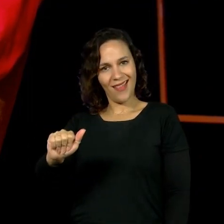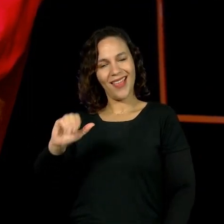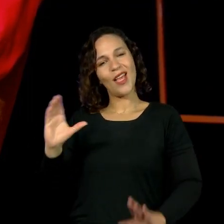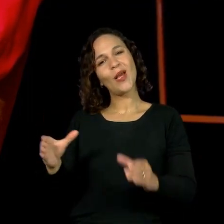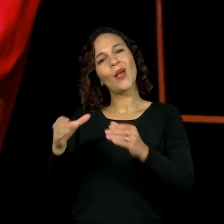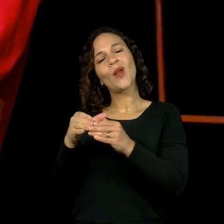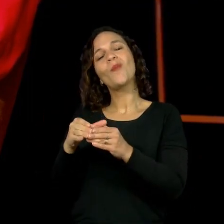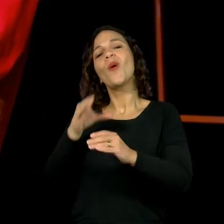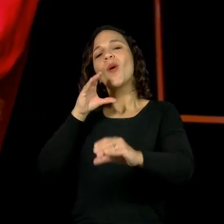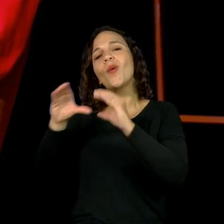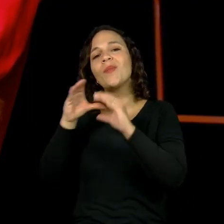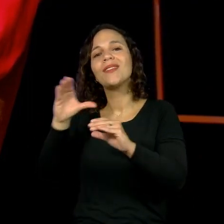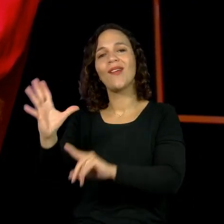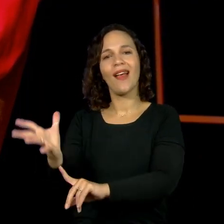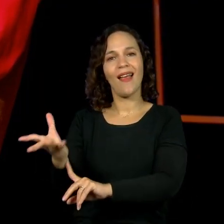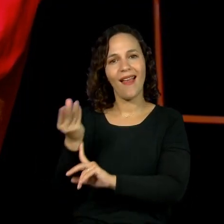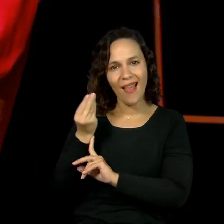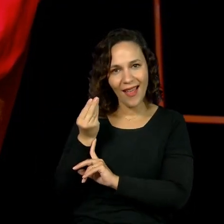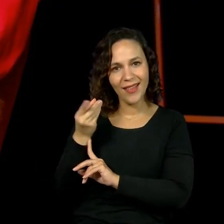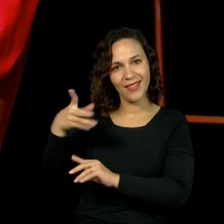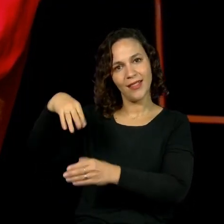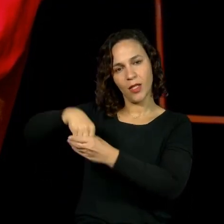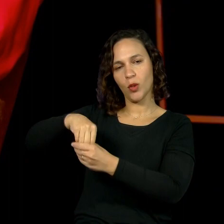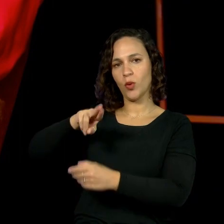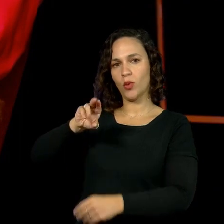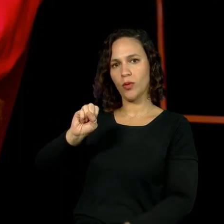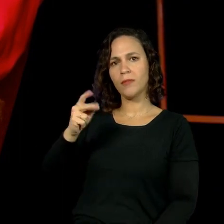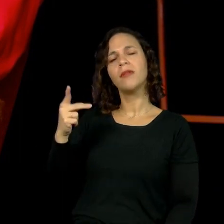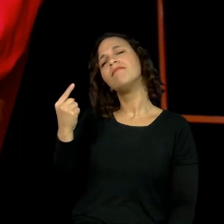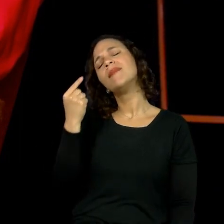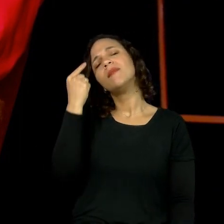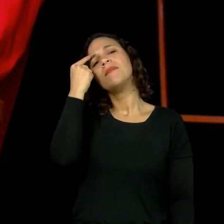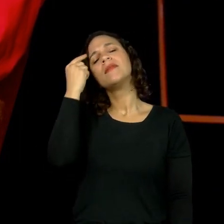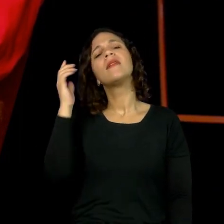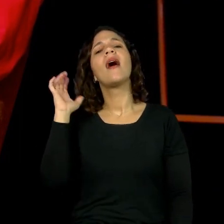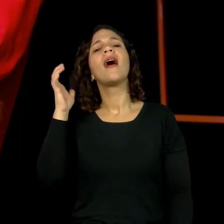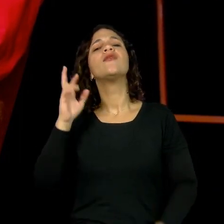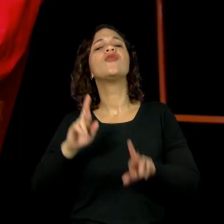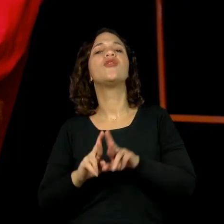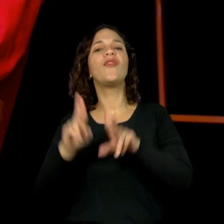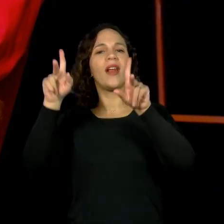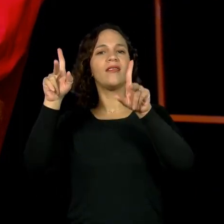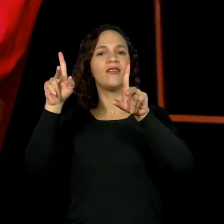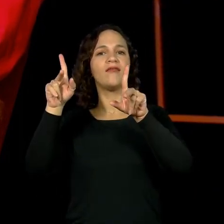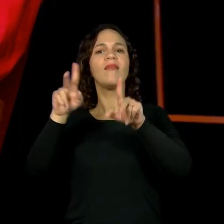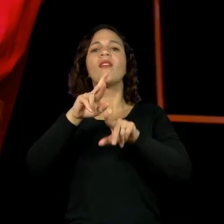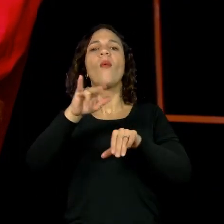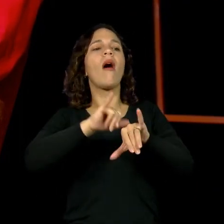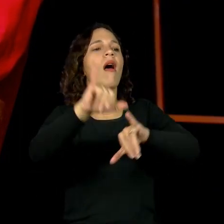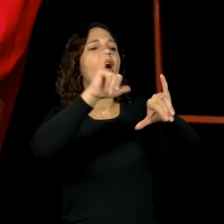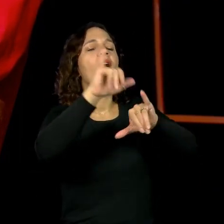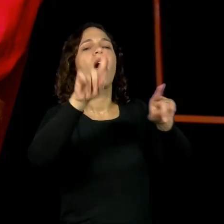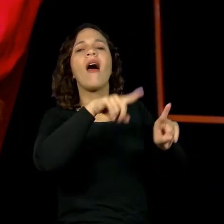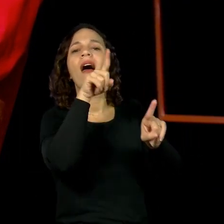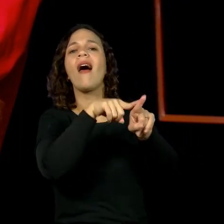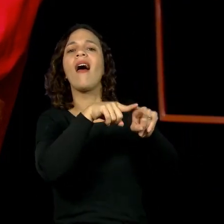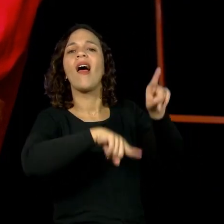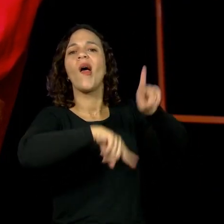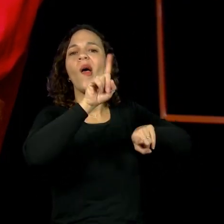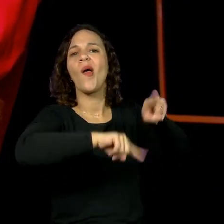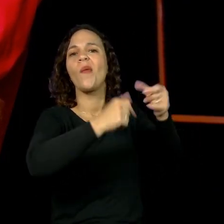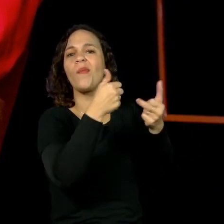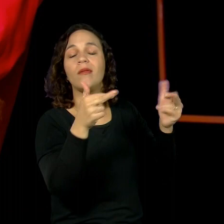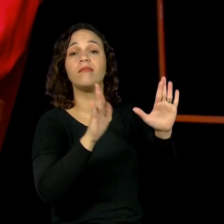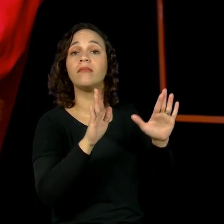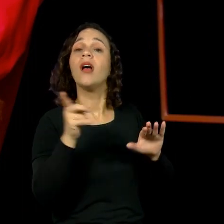que ousaram criar uma rádio diferente das rádios comerciais, uma rádio que visava a divulgação de tudo que